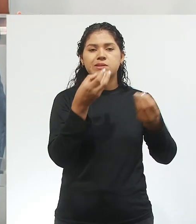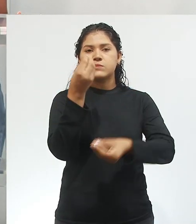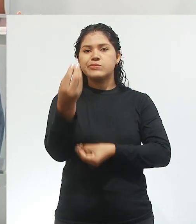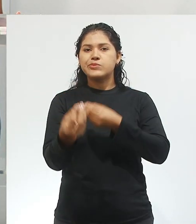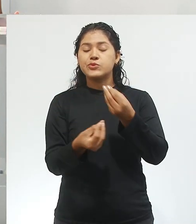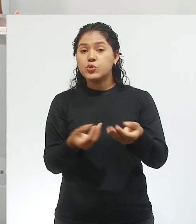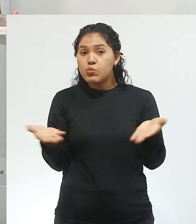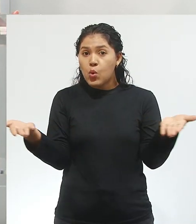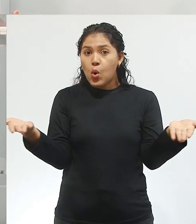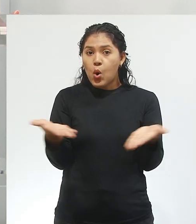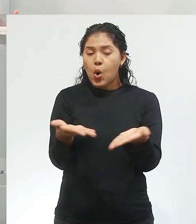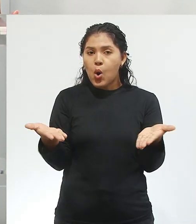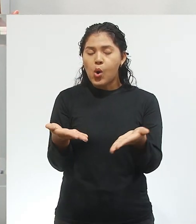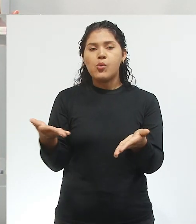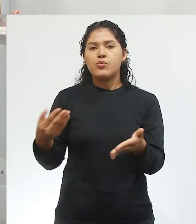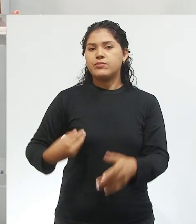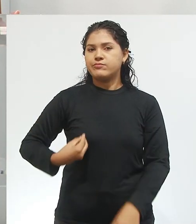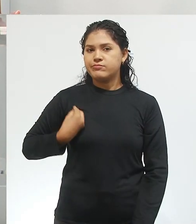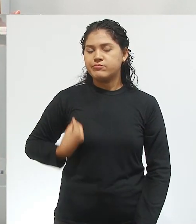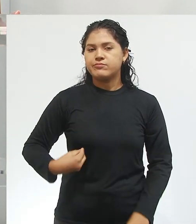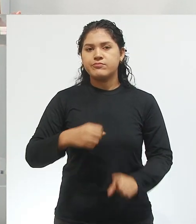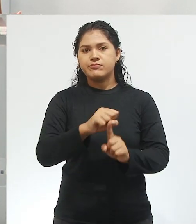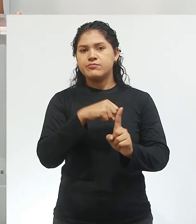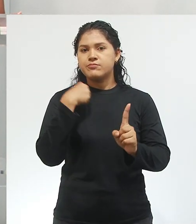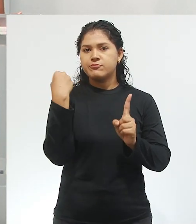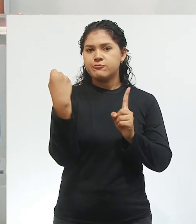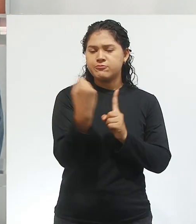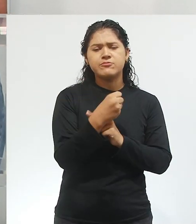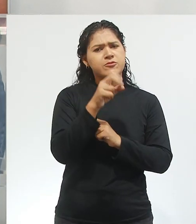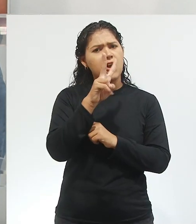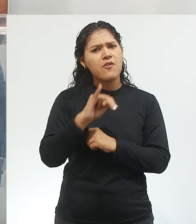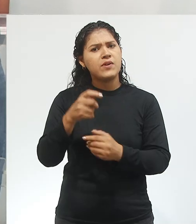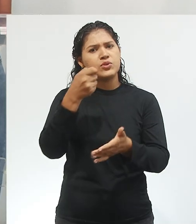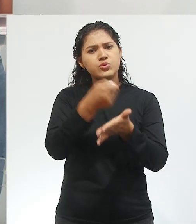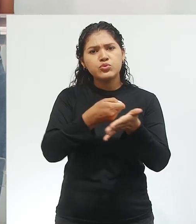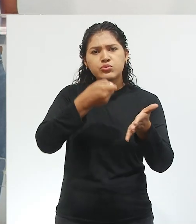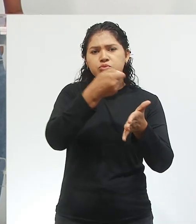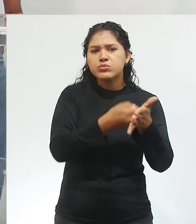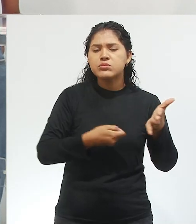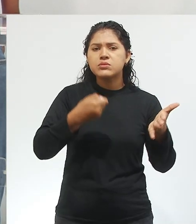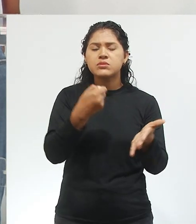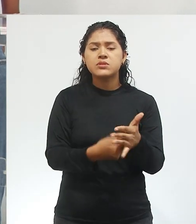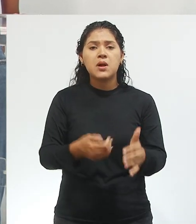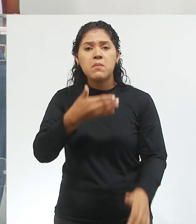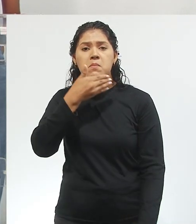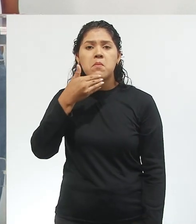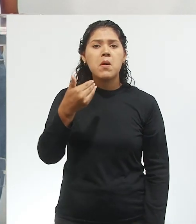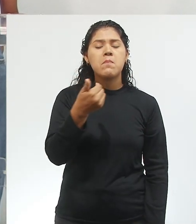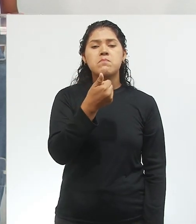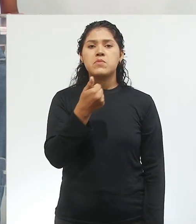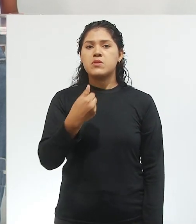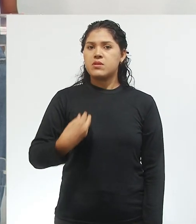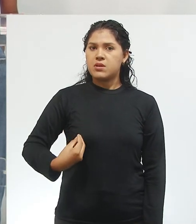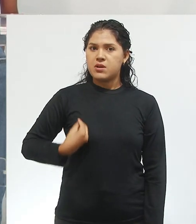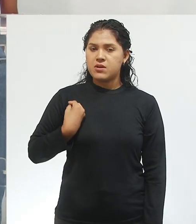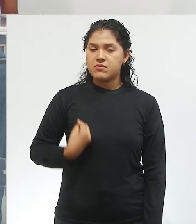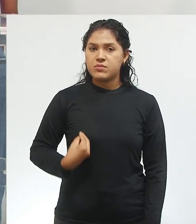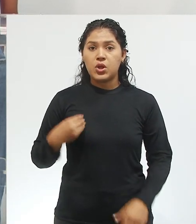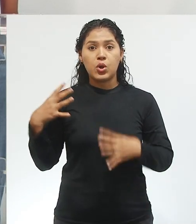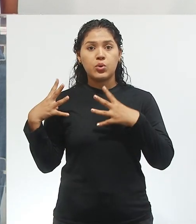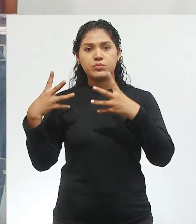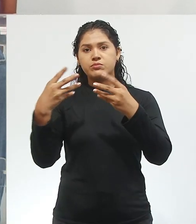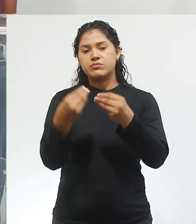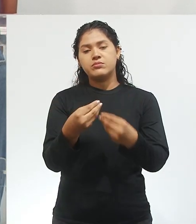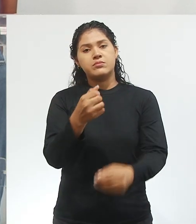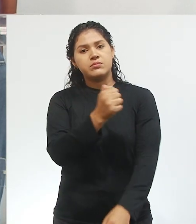contemporaneidade, vai buscar educar para as diferenças, né? Vai buscar educar para reconhecer que todos os nossos alunos